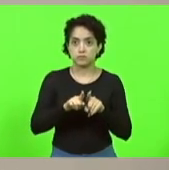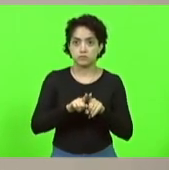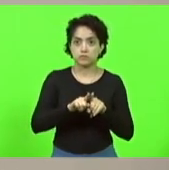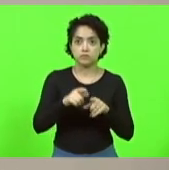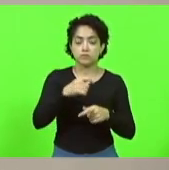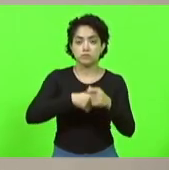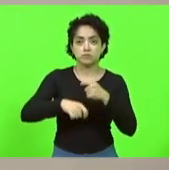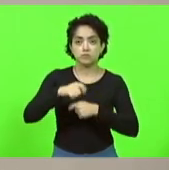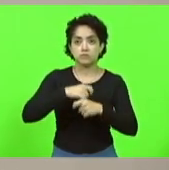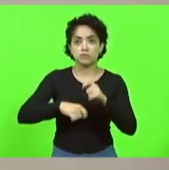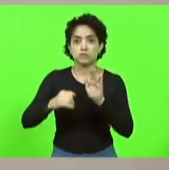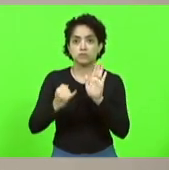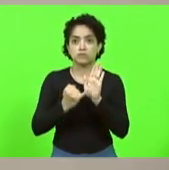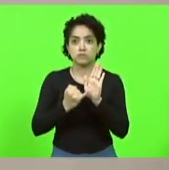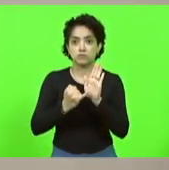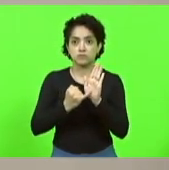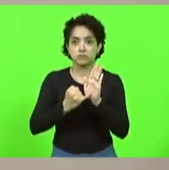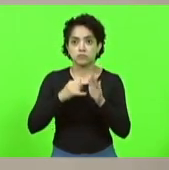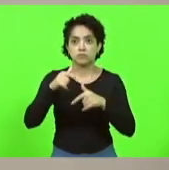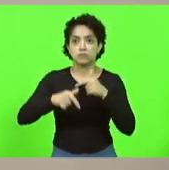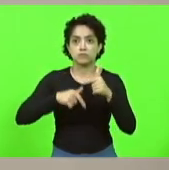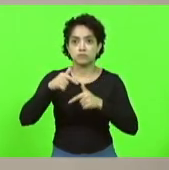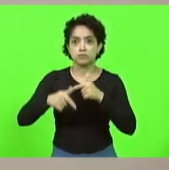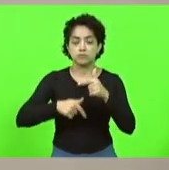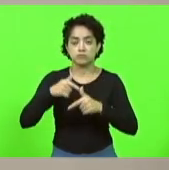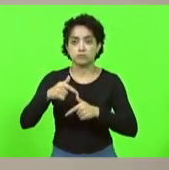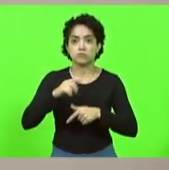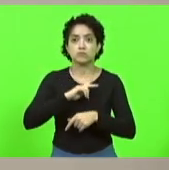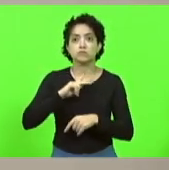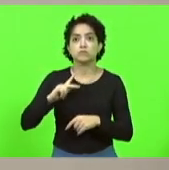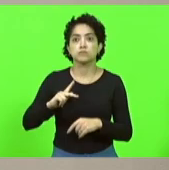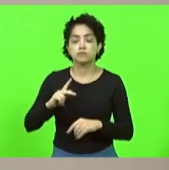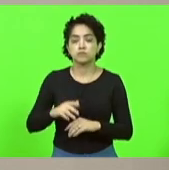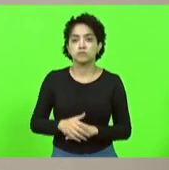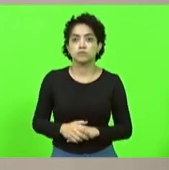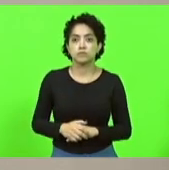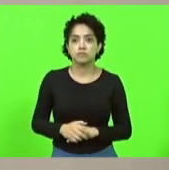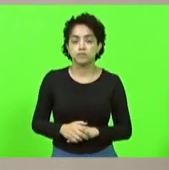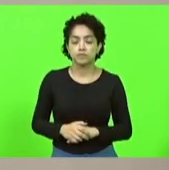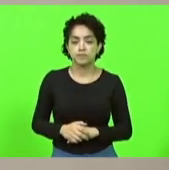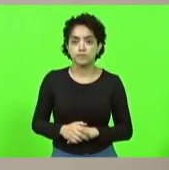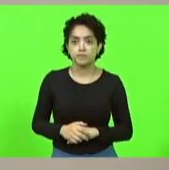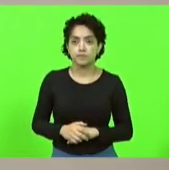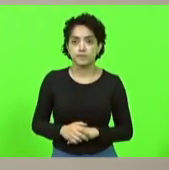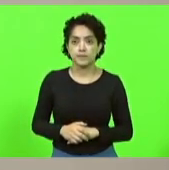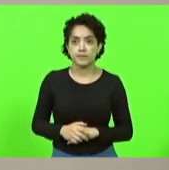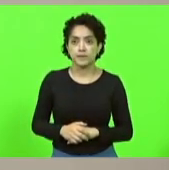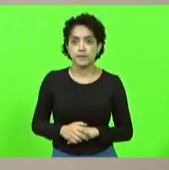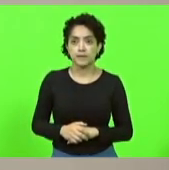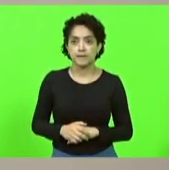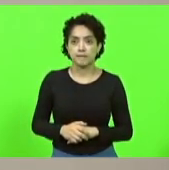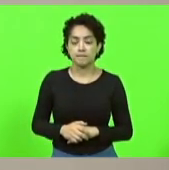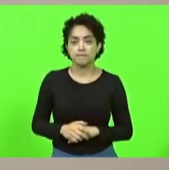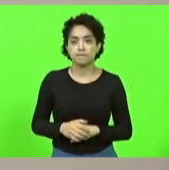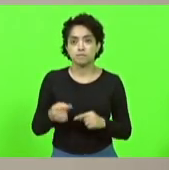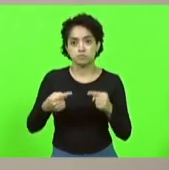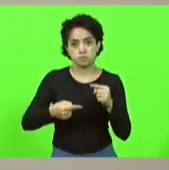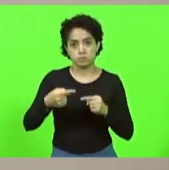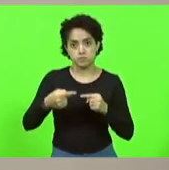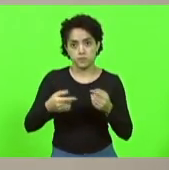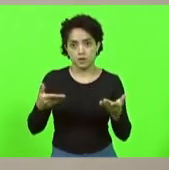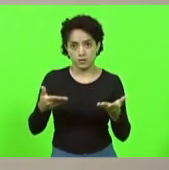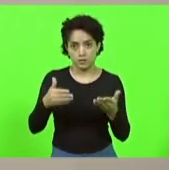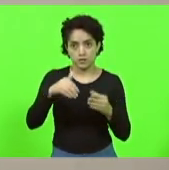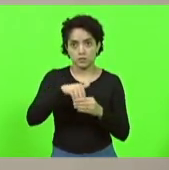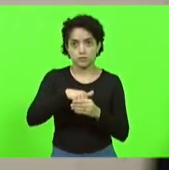Finanças e Tributação e comissão de Trabalho, Administração e Serviço Público, em discussão. Não havendo quem queira discutir em